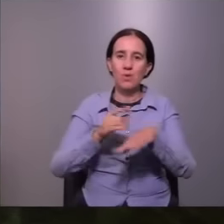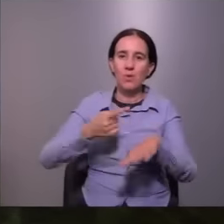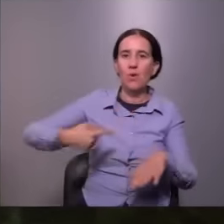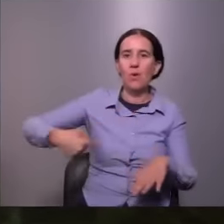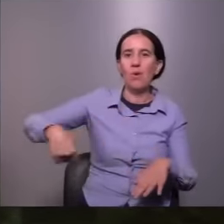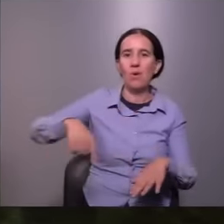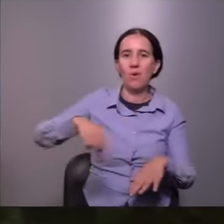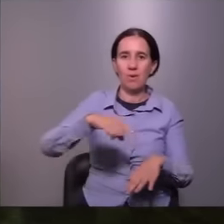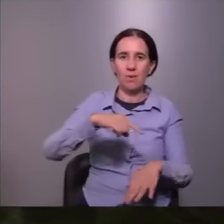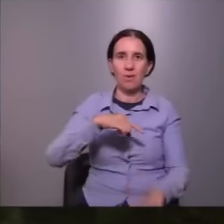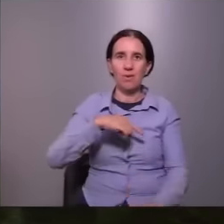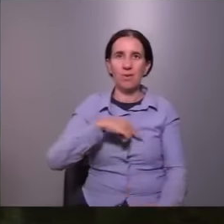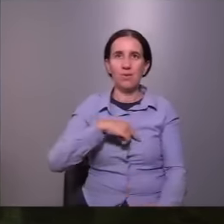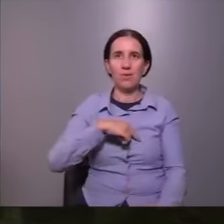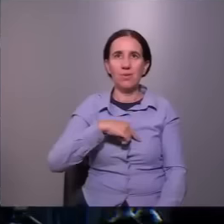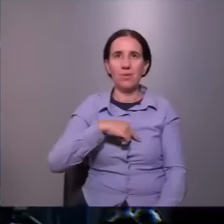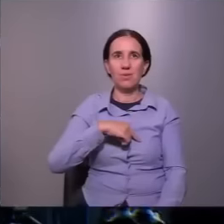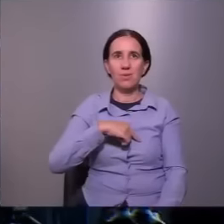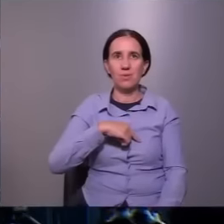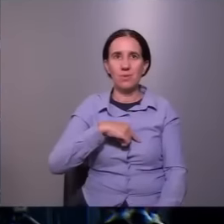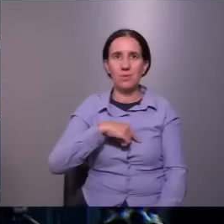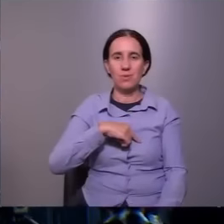Santa Maria,